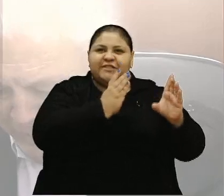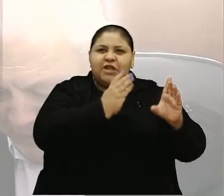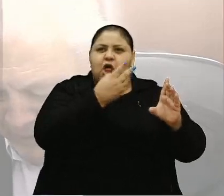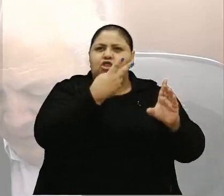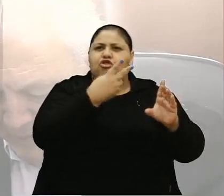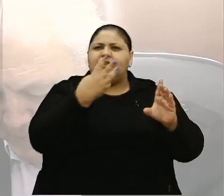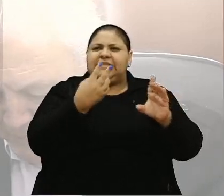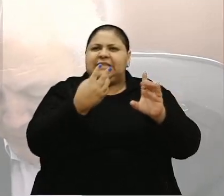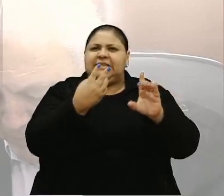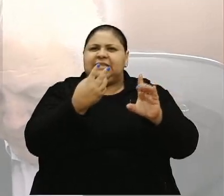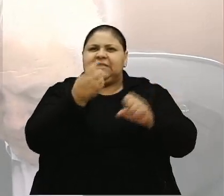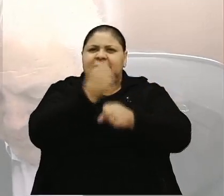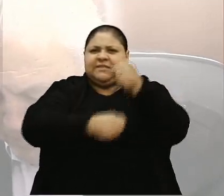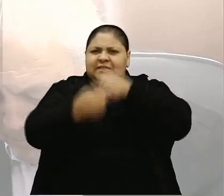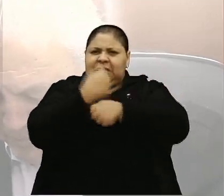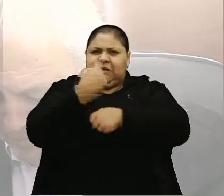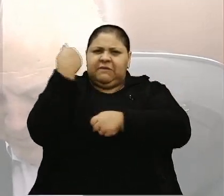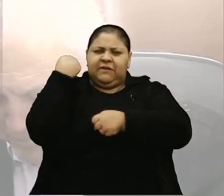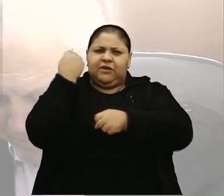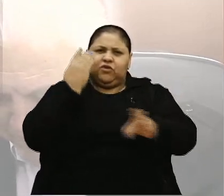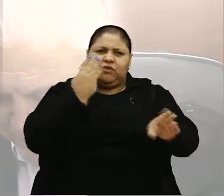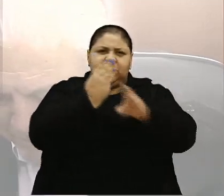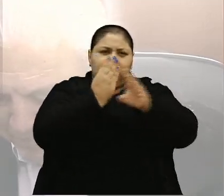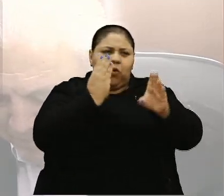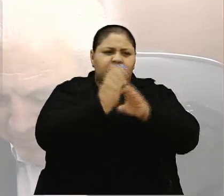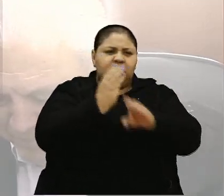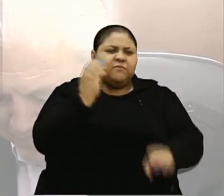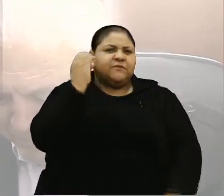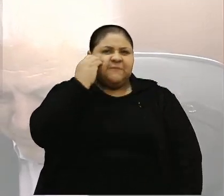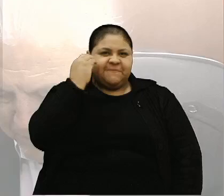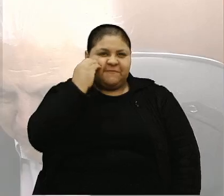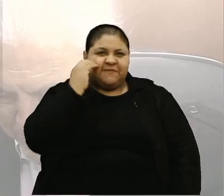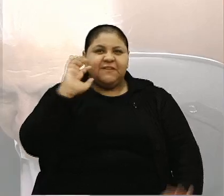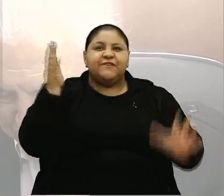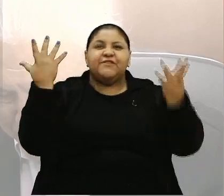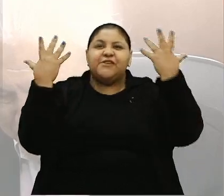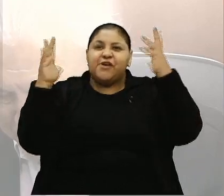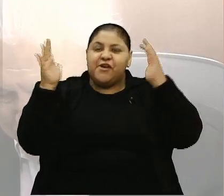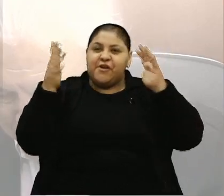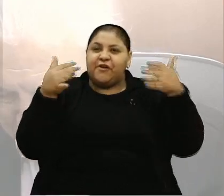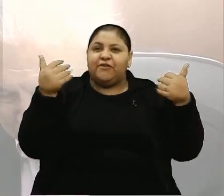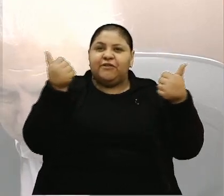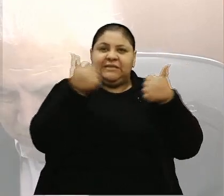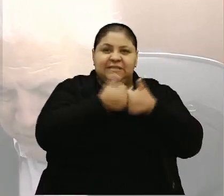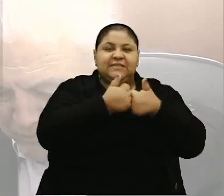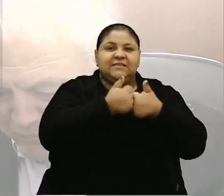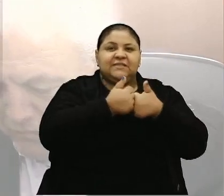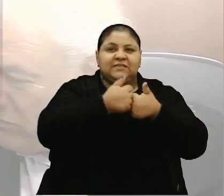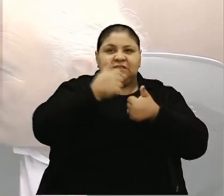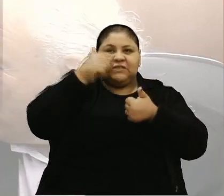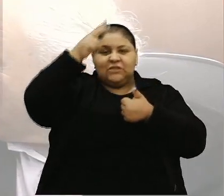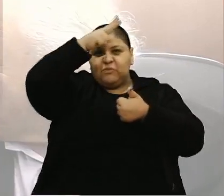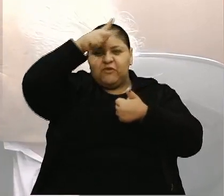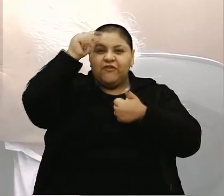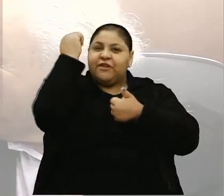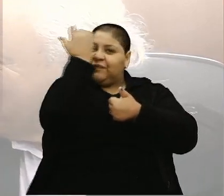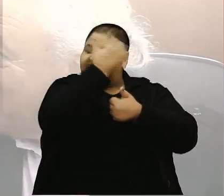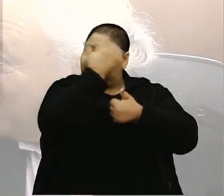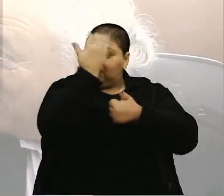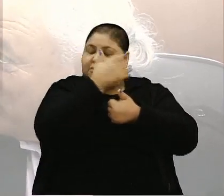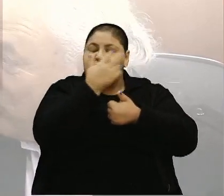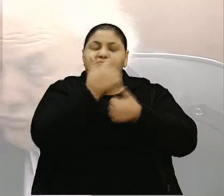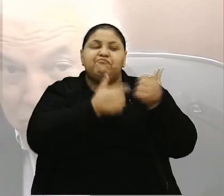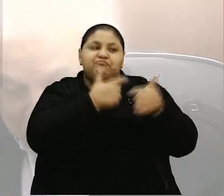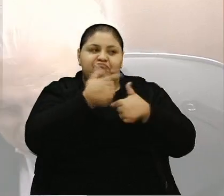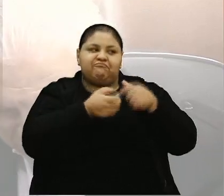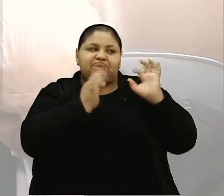nos encontramos ali em Vila Seca, em Anarrec, e eu te parabenizei na frente do prefeito Adiló pelo teu trabalho.